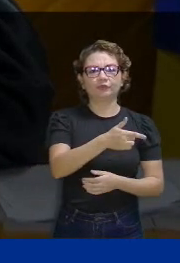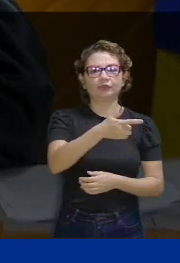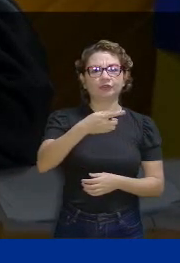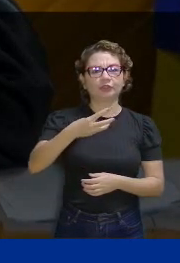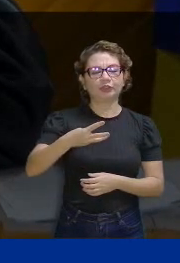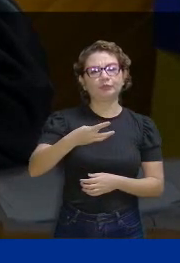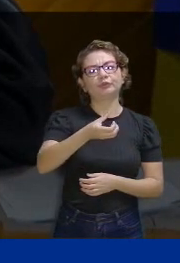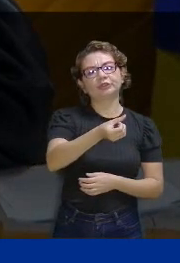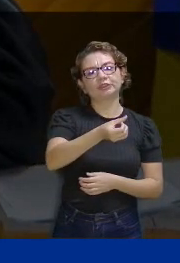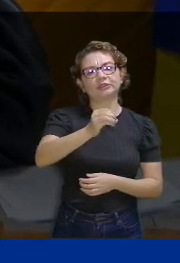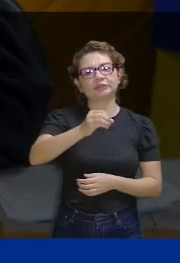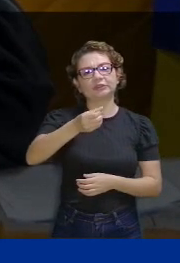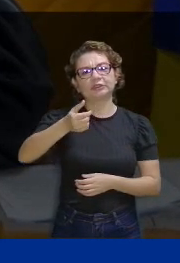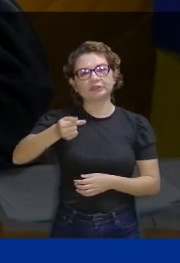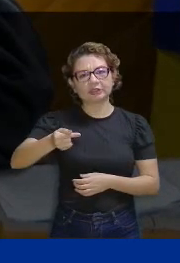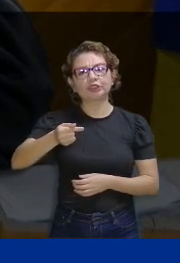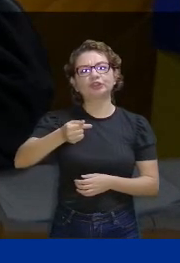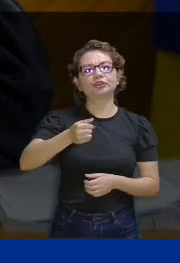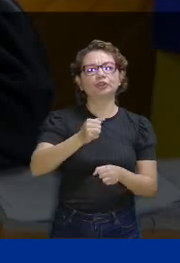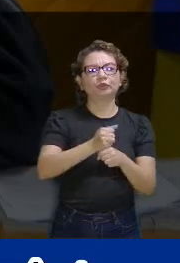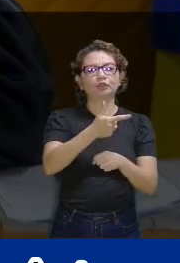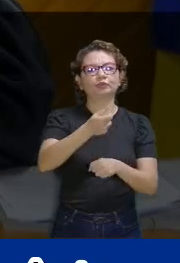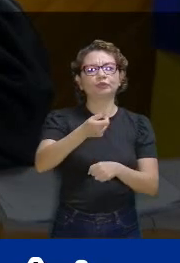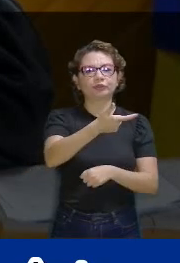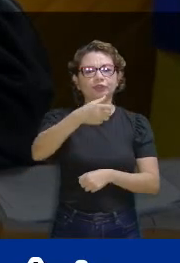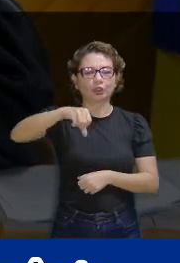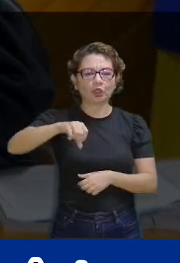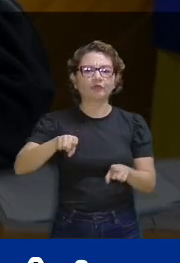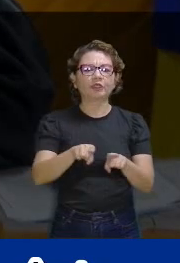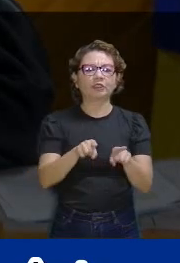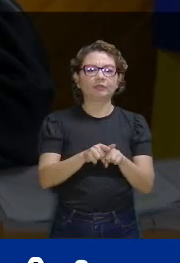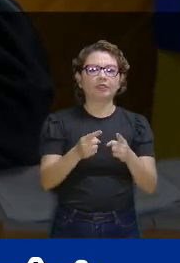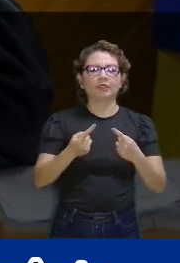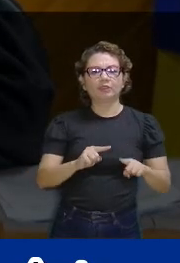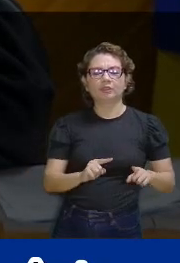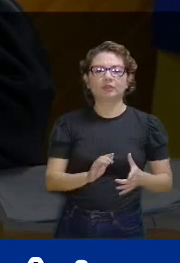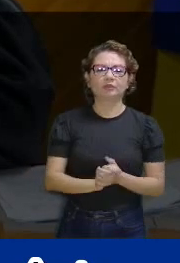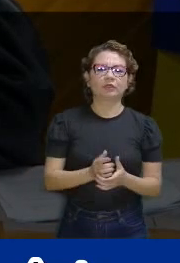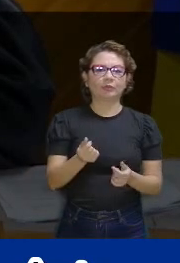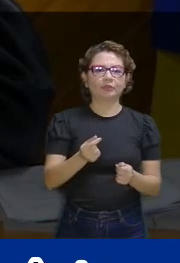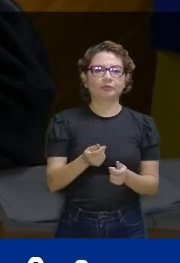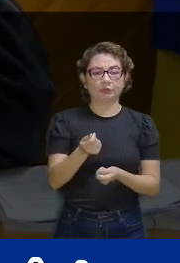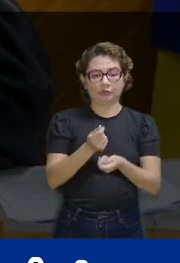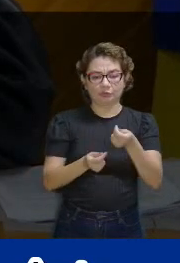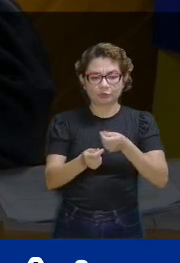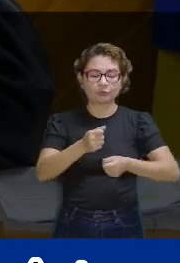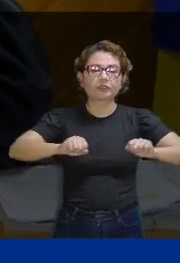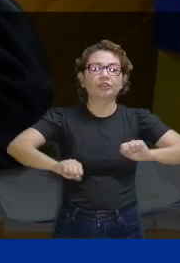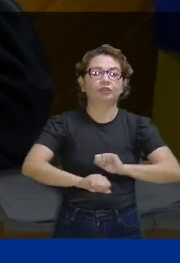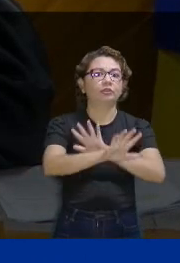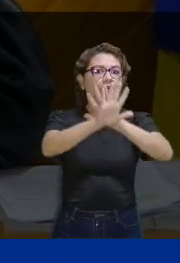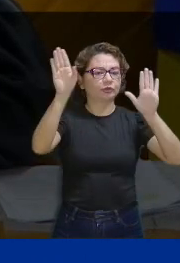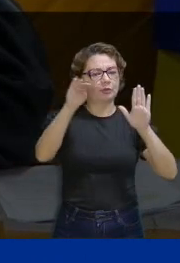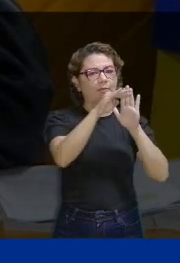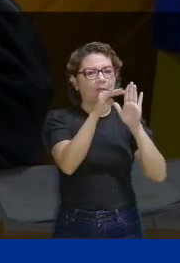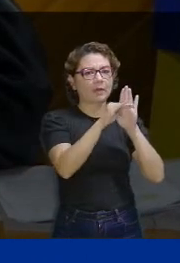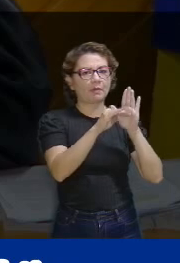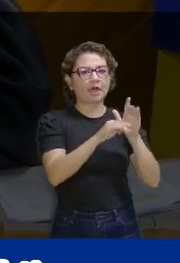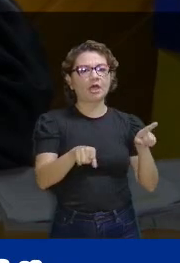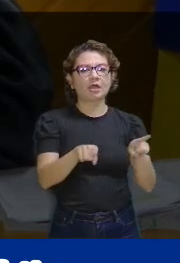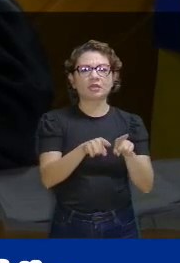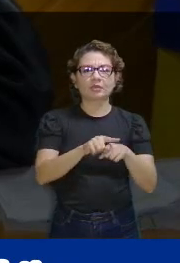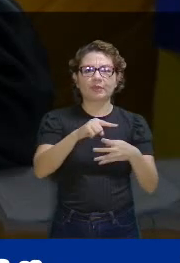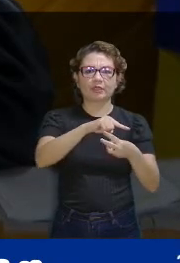23.607 de 2019. 2. Ofensa aos princípios da economicidade e da transparência. E